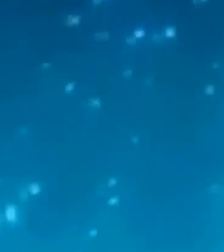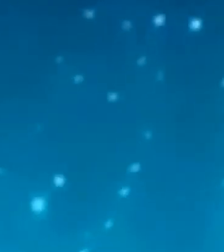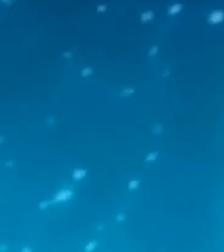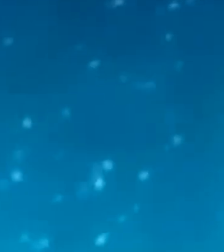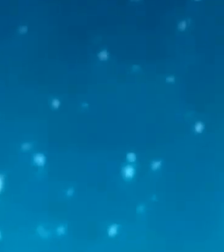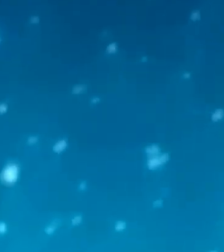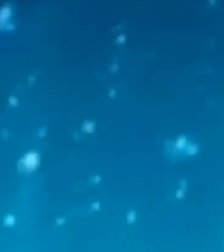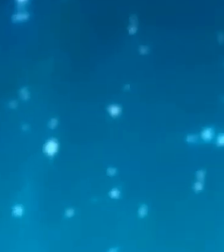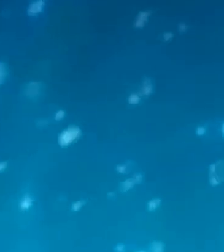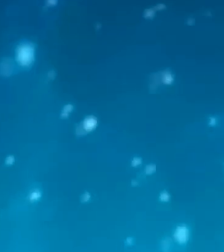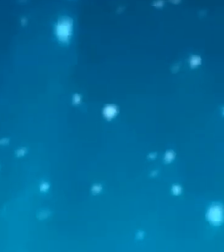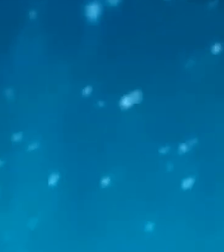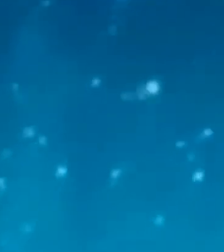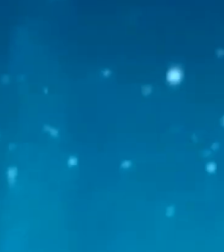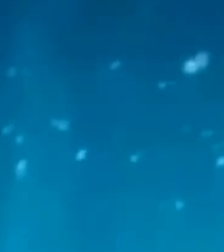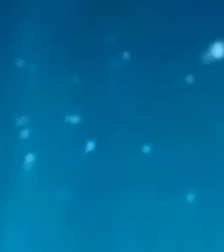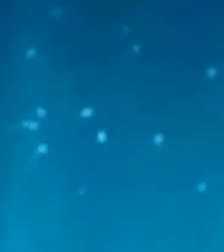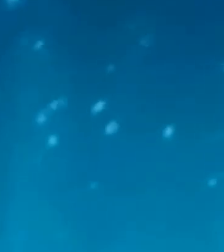Música